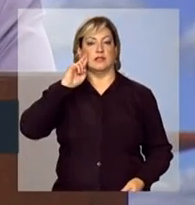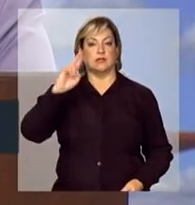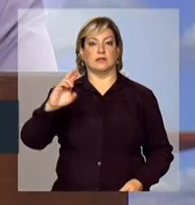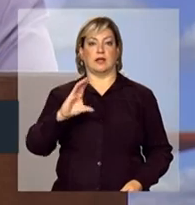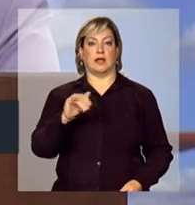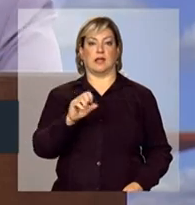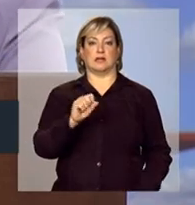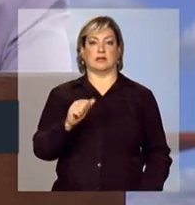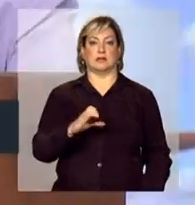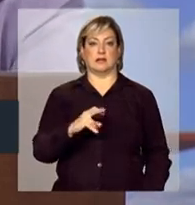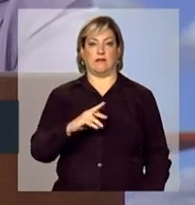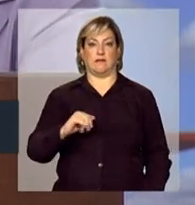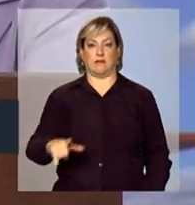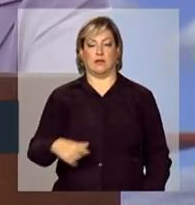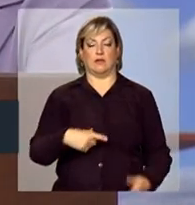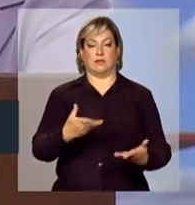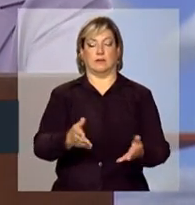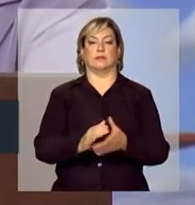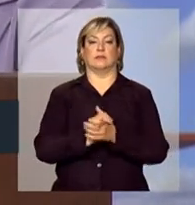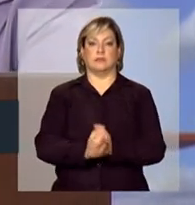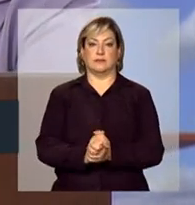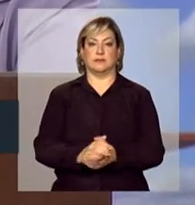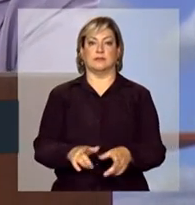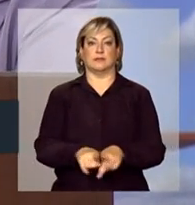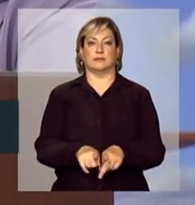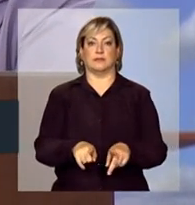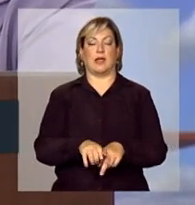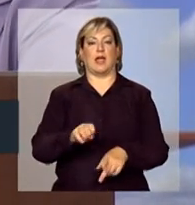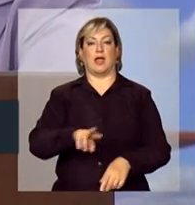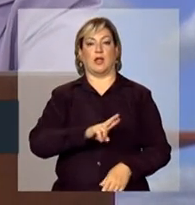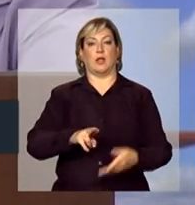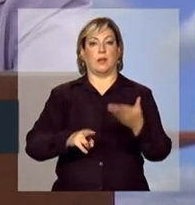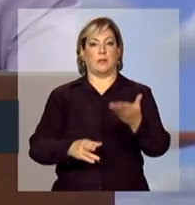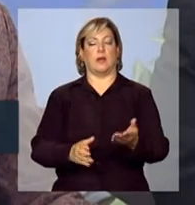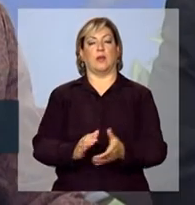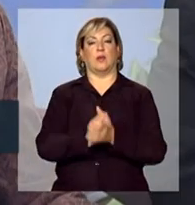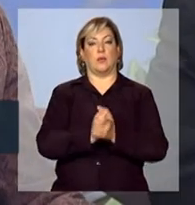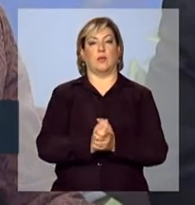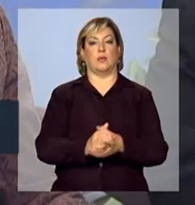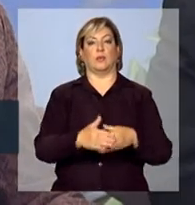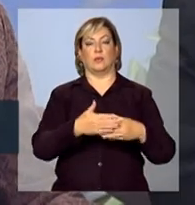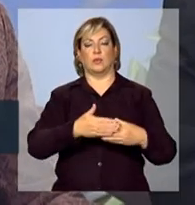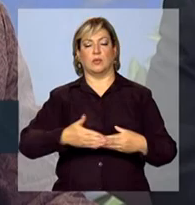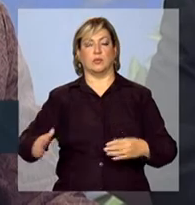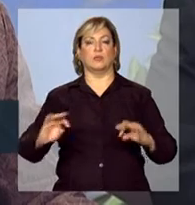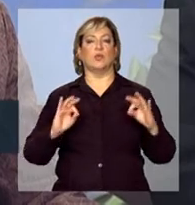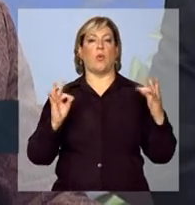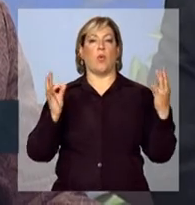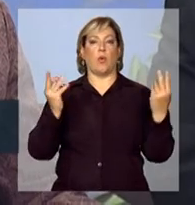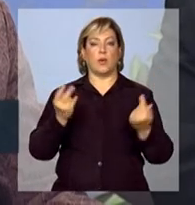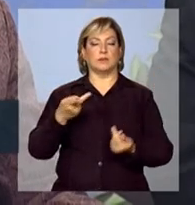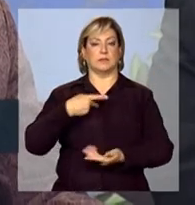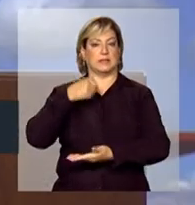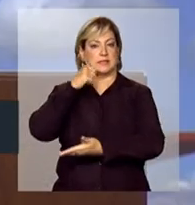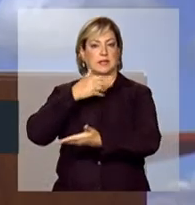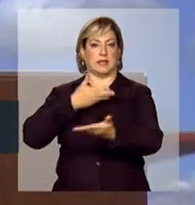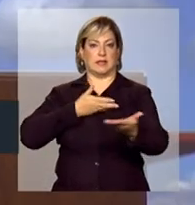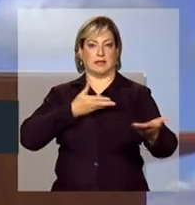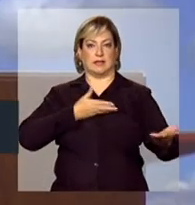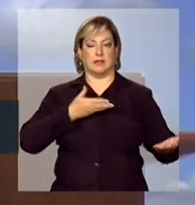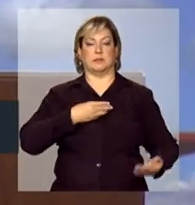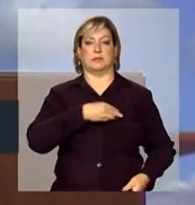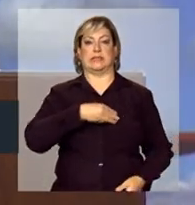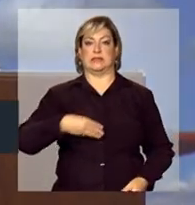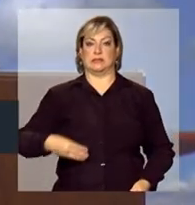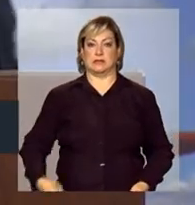da casa civil Gleisi Hoffmann em nome de quem eu comprimento a todas as minhas colegas